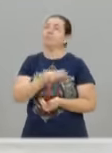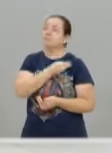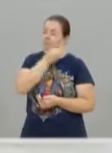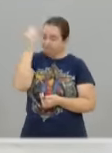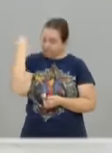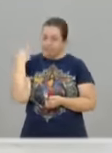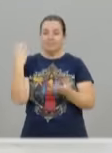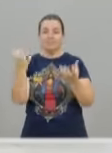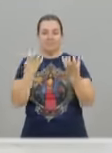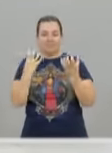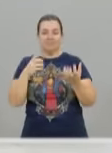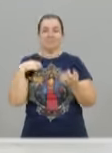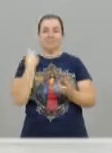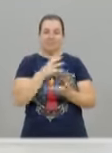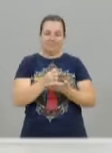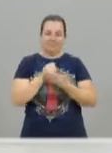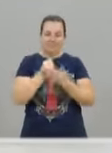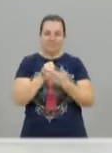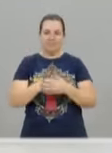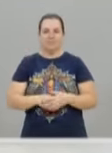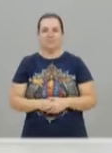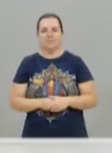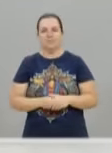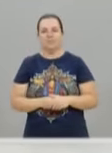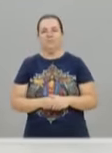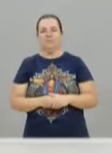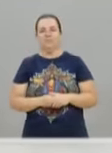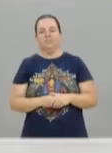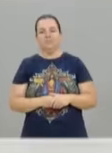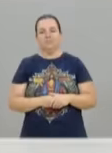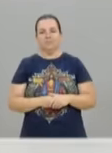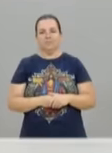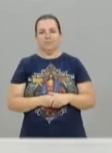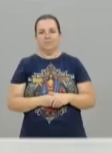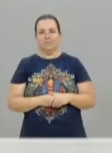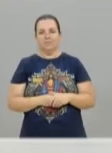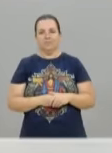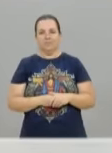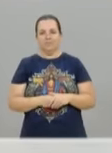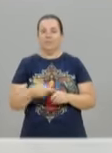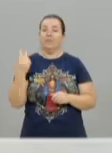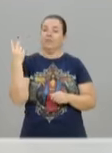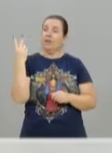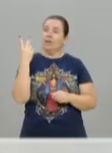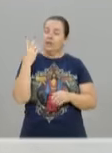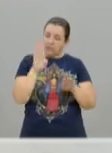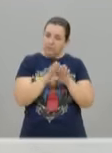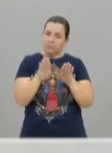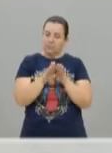caramba segundo de novo me vem mes